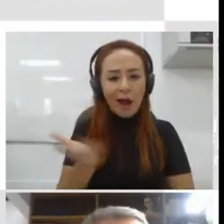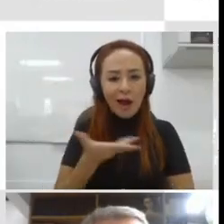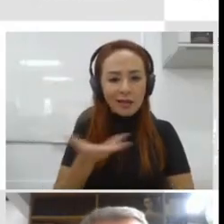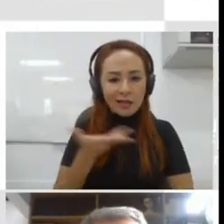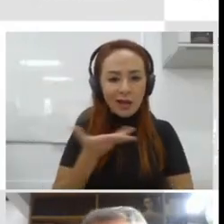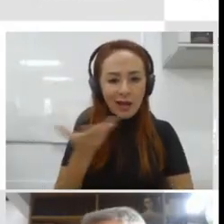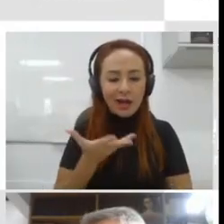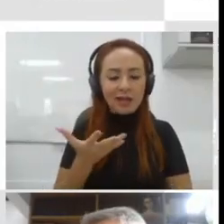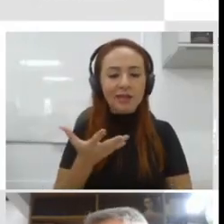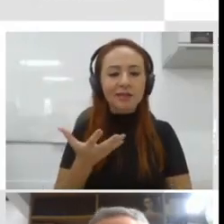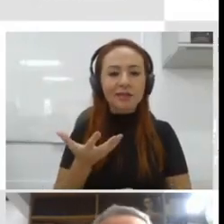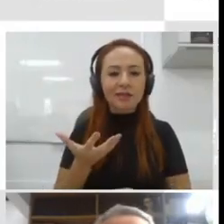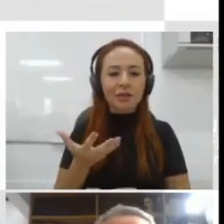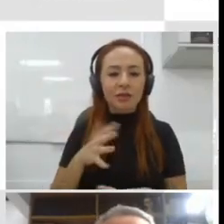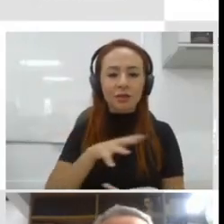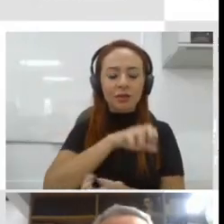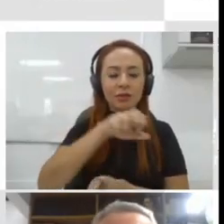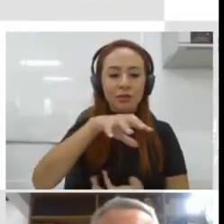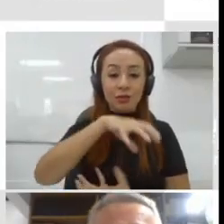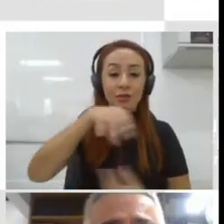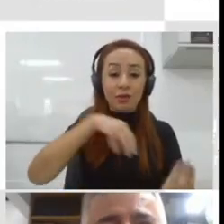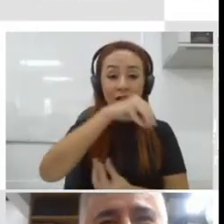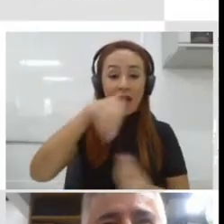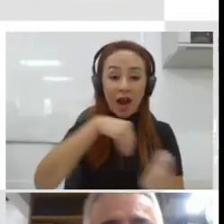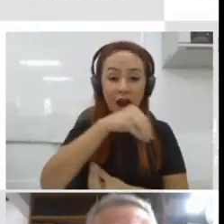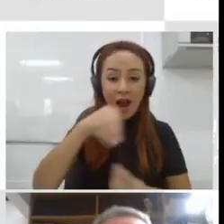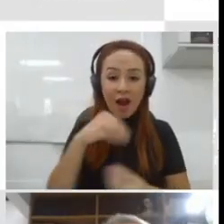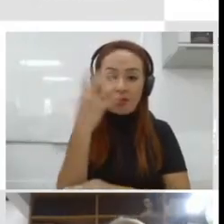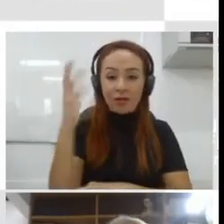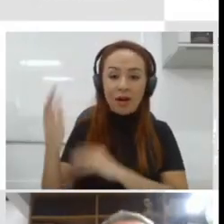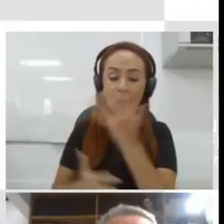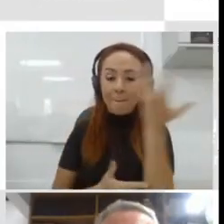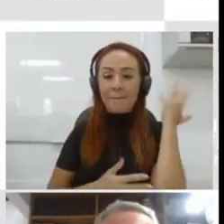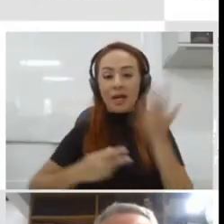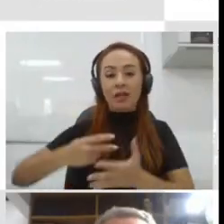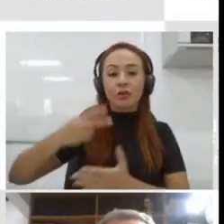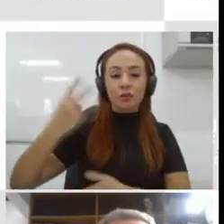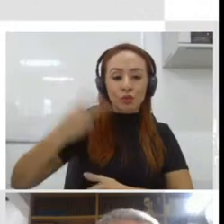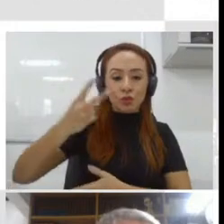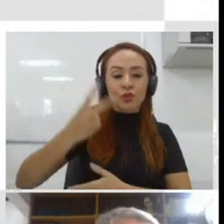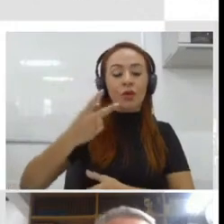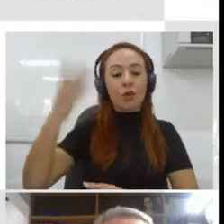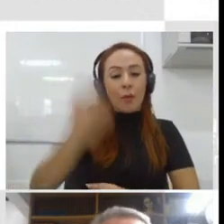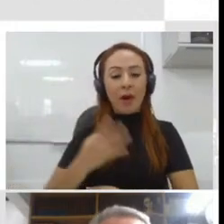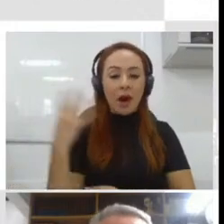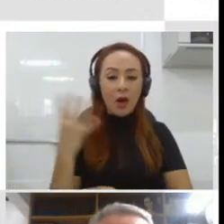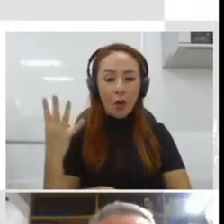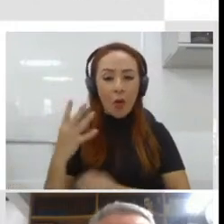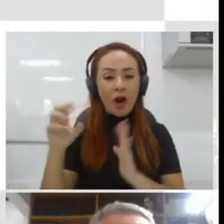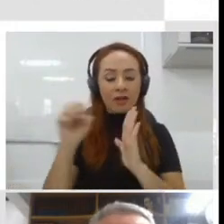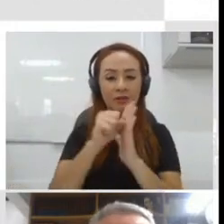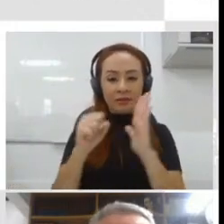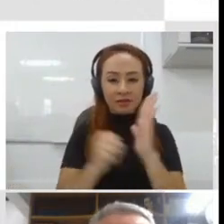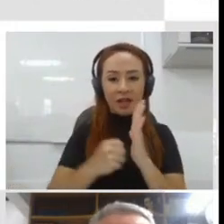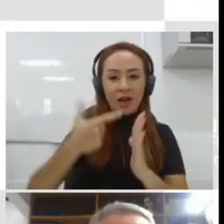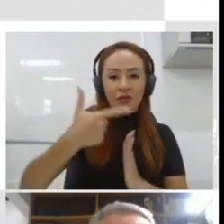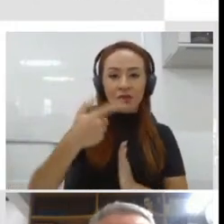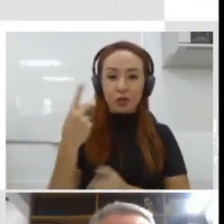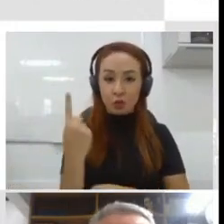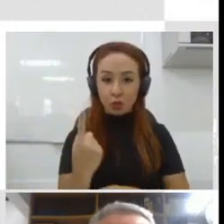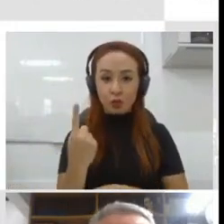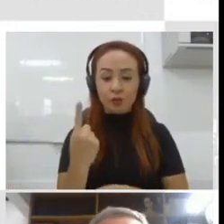vocês que eu estou com uma rinite hoje muito forte, que parece que eu faço uns espirros aqui, involuntários, realmente